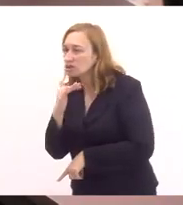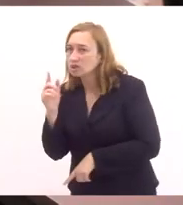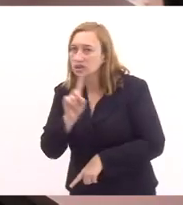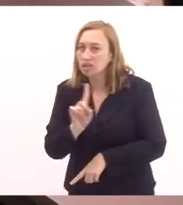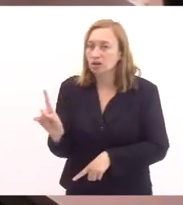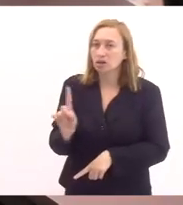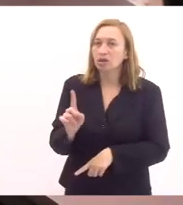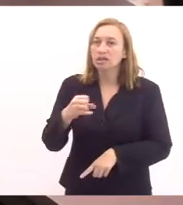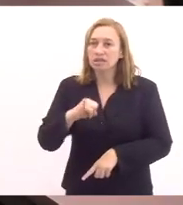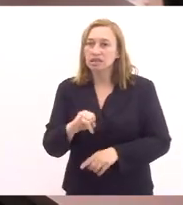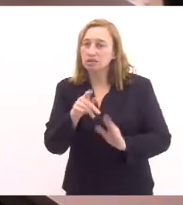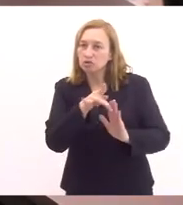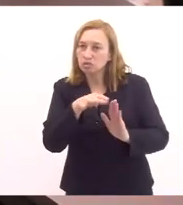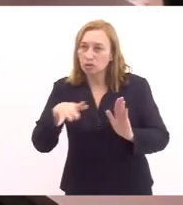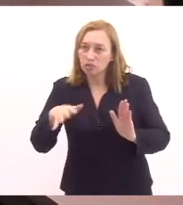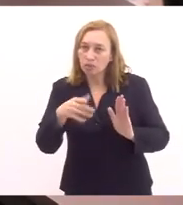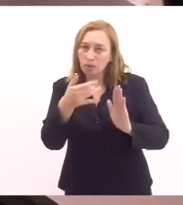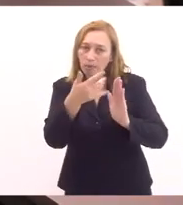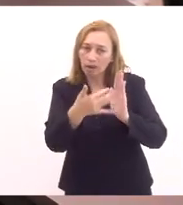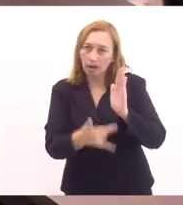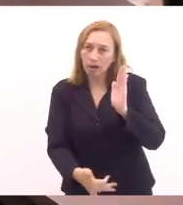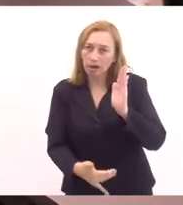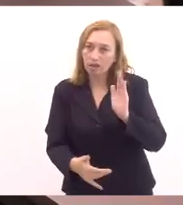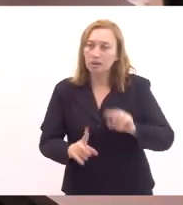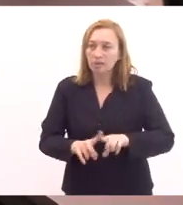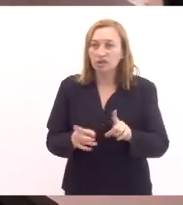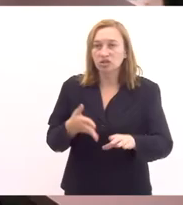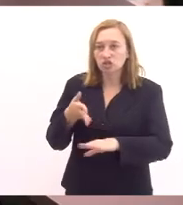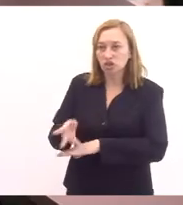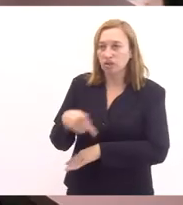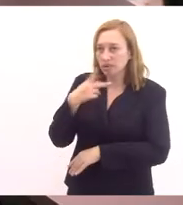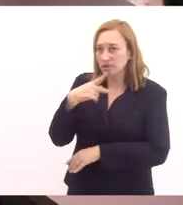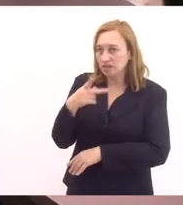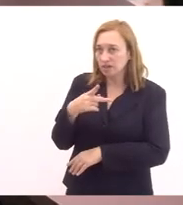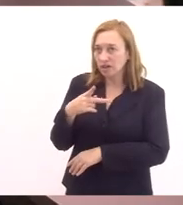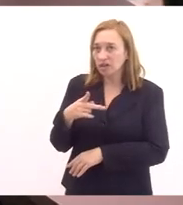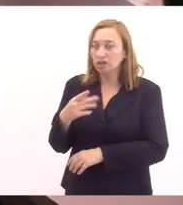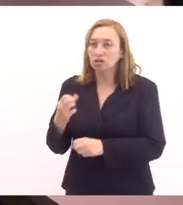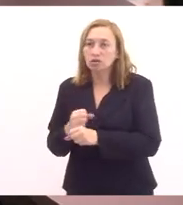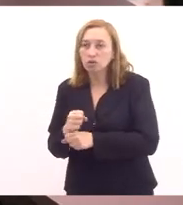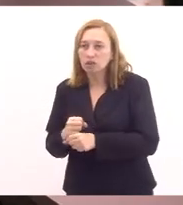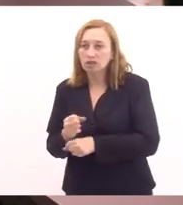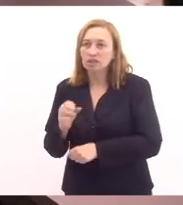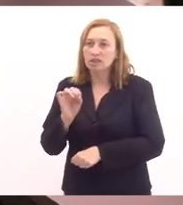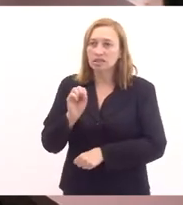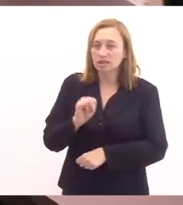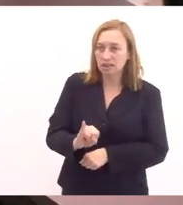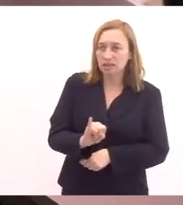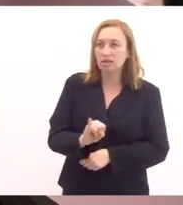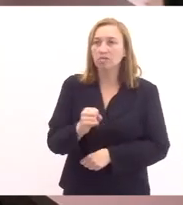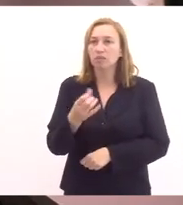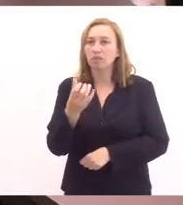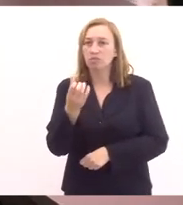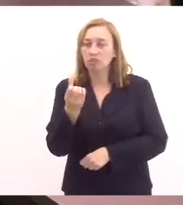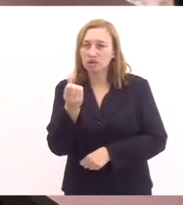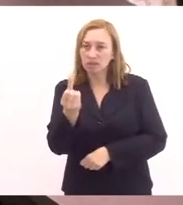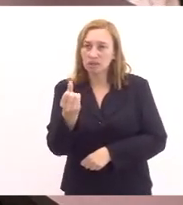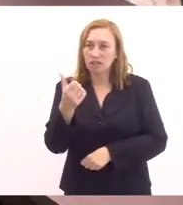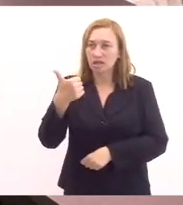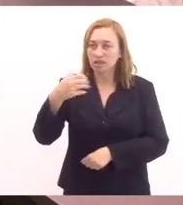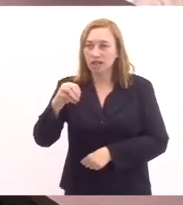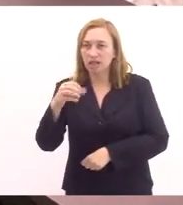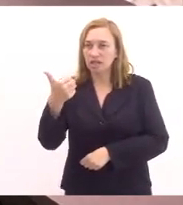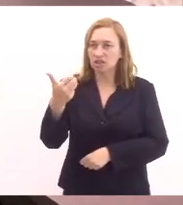se a gente tem protocolo bem definido mas eu chego para você e digo que não ano se morreram 61030